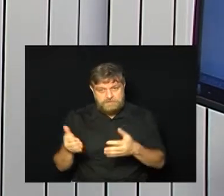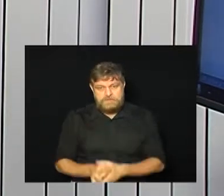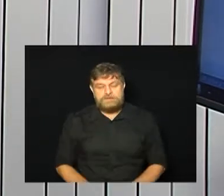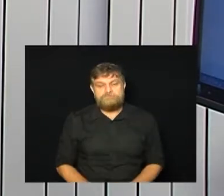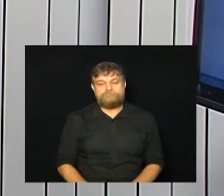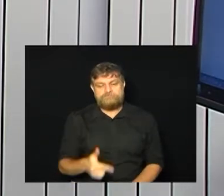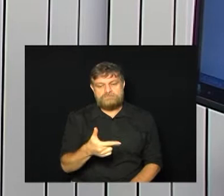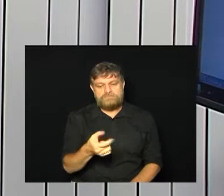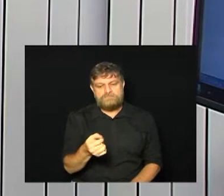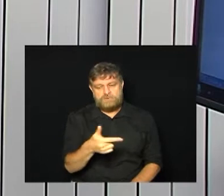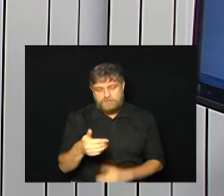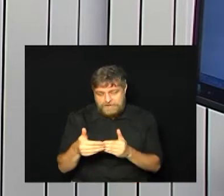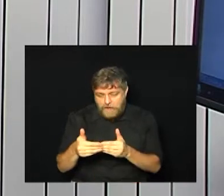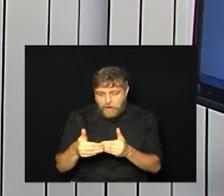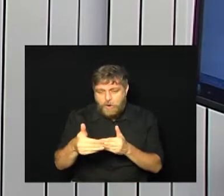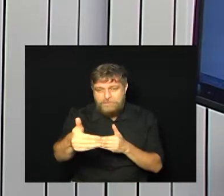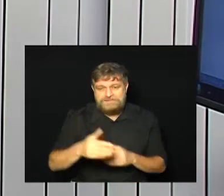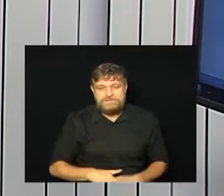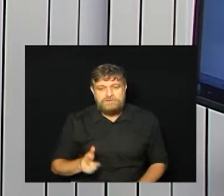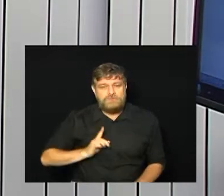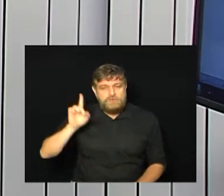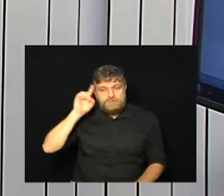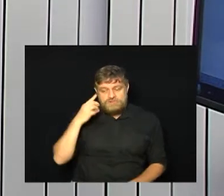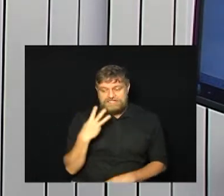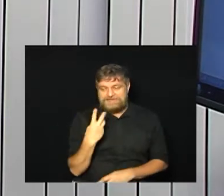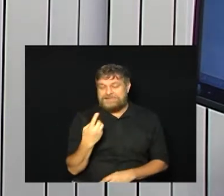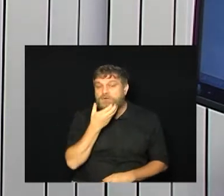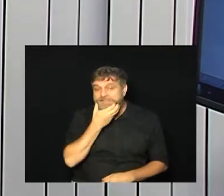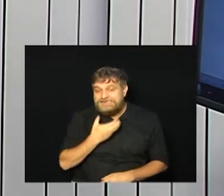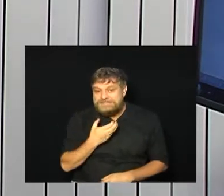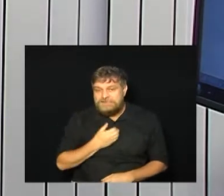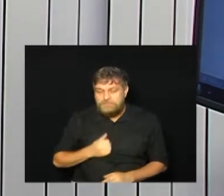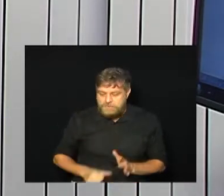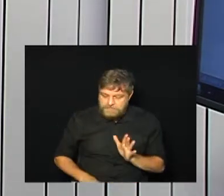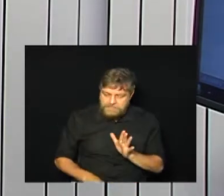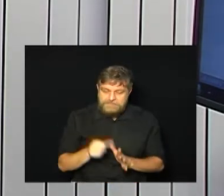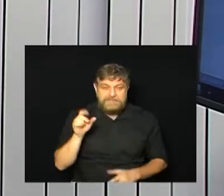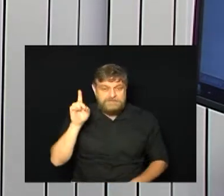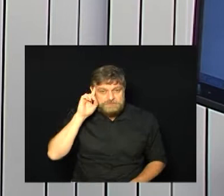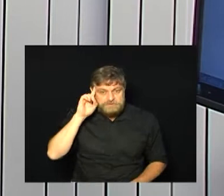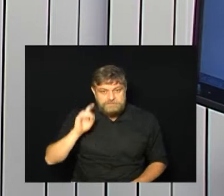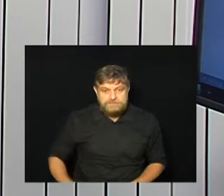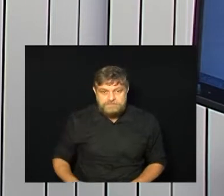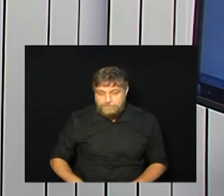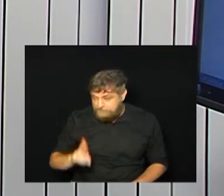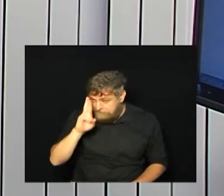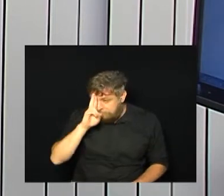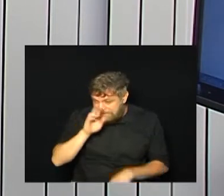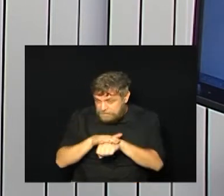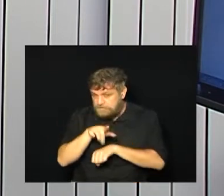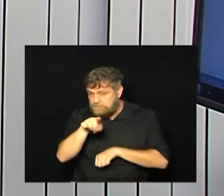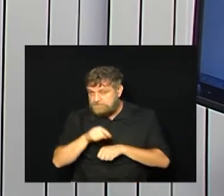2022 começando, e aí na virada do dia 31 de dezembro para o 1º de janeiro, deu meia-noite. Você já fez